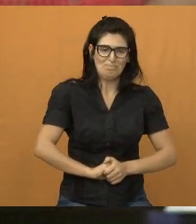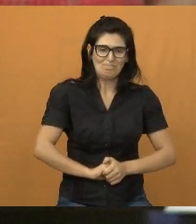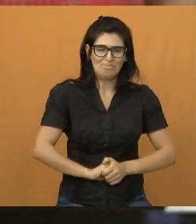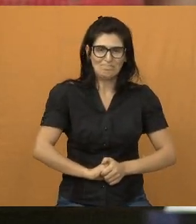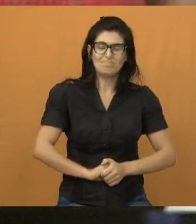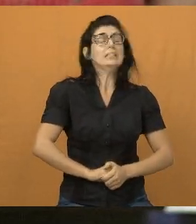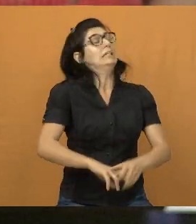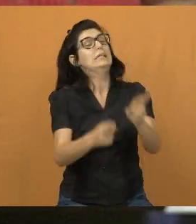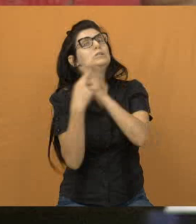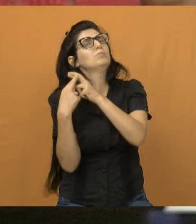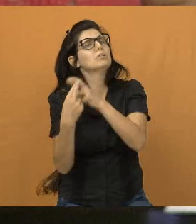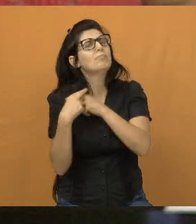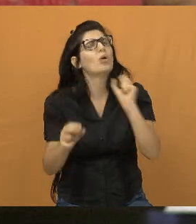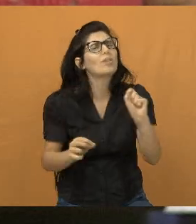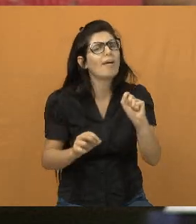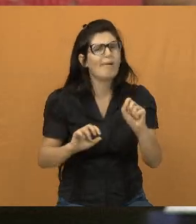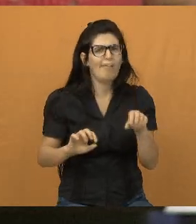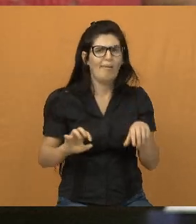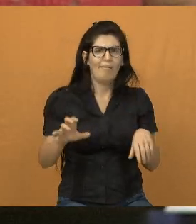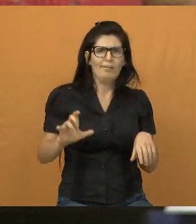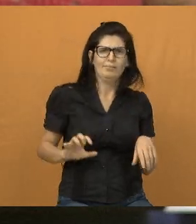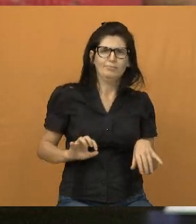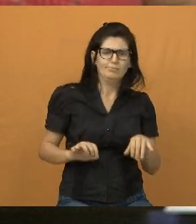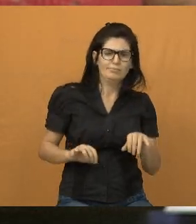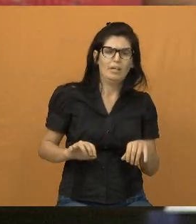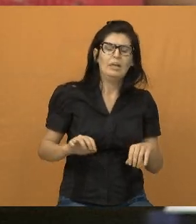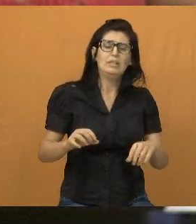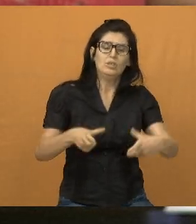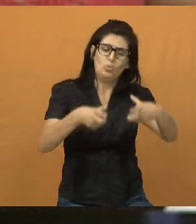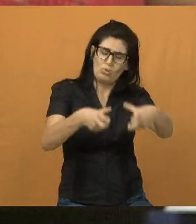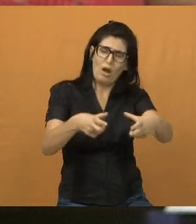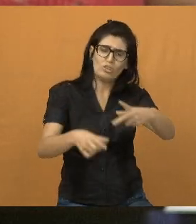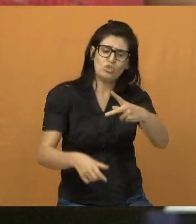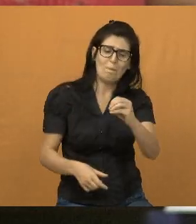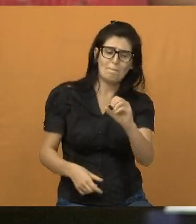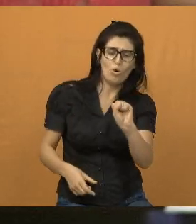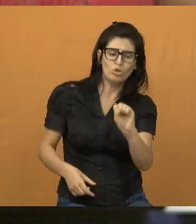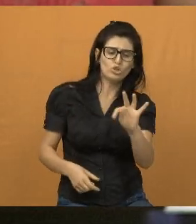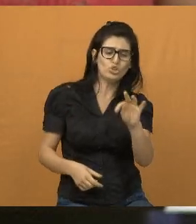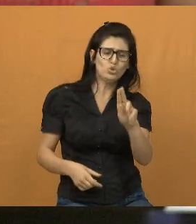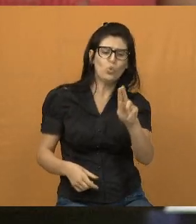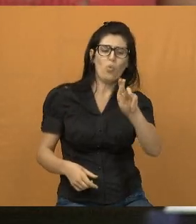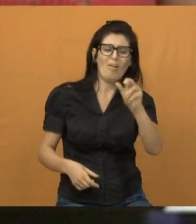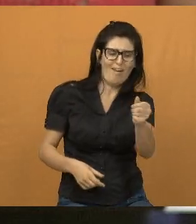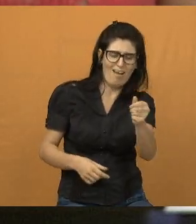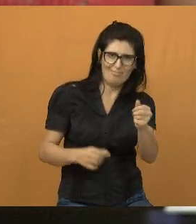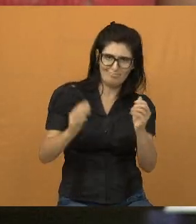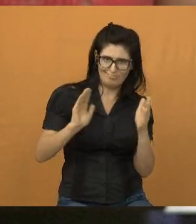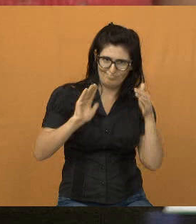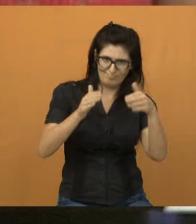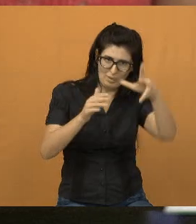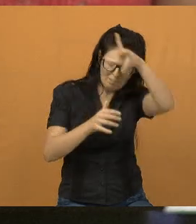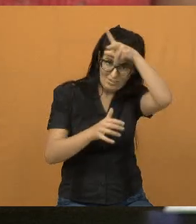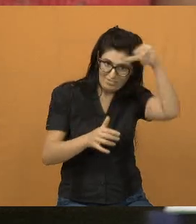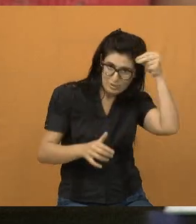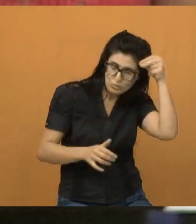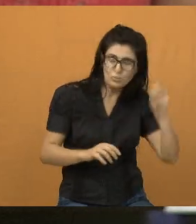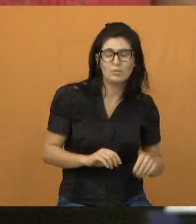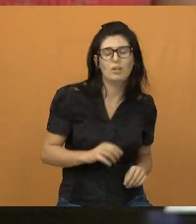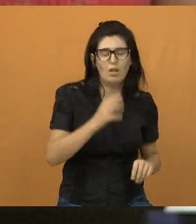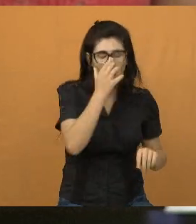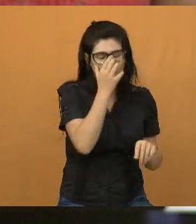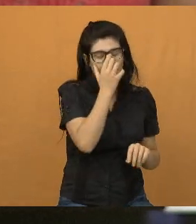isso é responsabilidade do setor de posturas. Mas, como nós temos uma equipe com uma presença muito